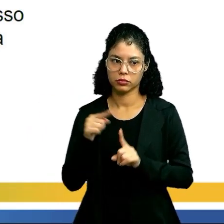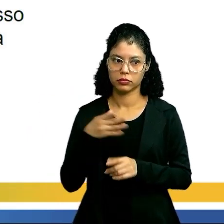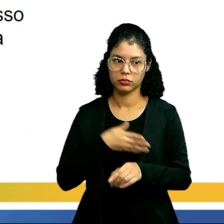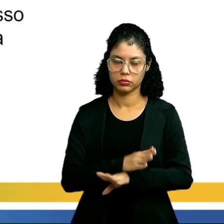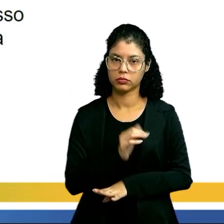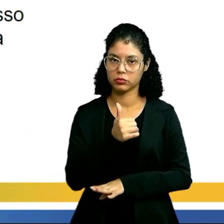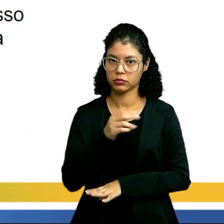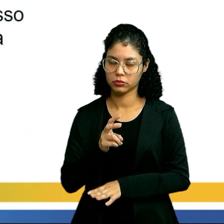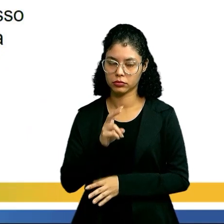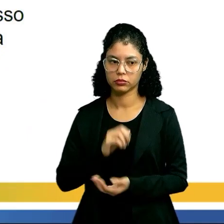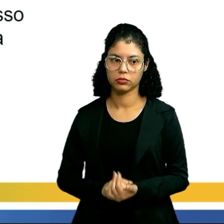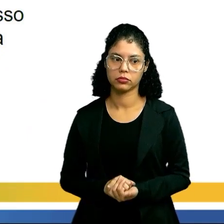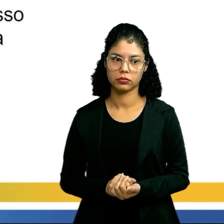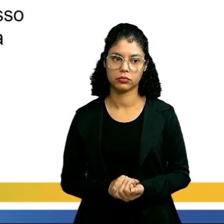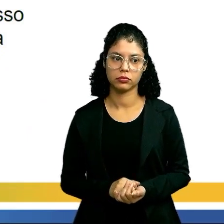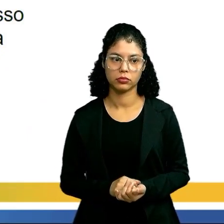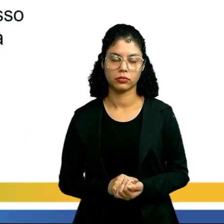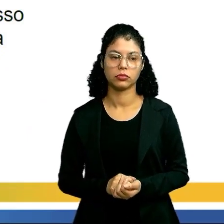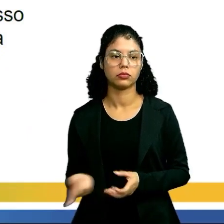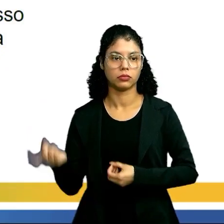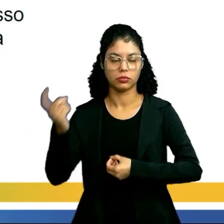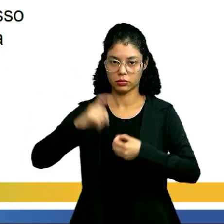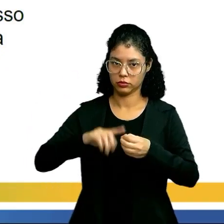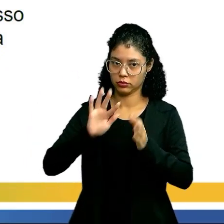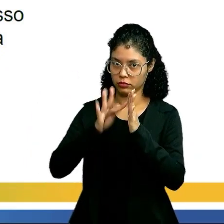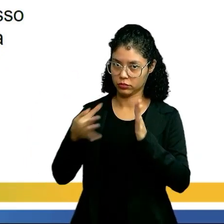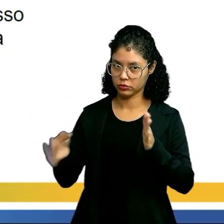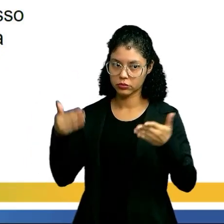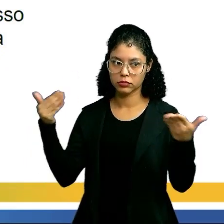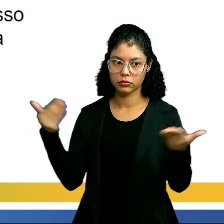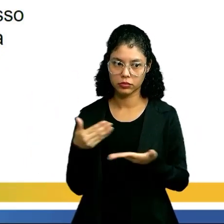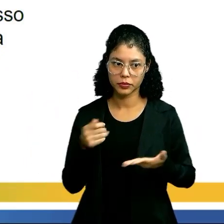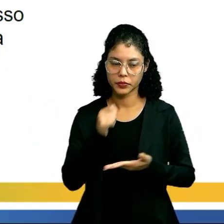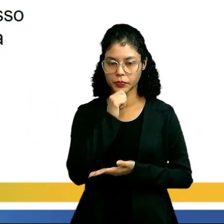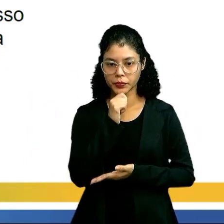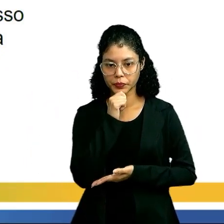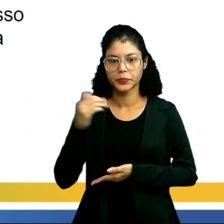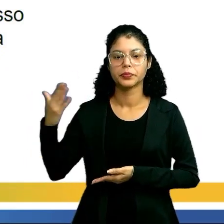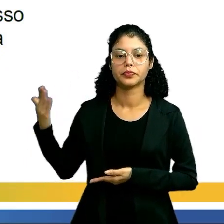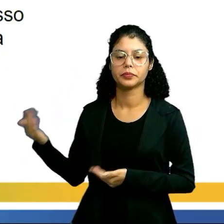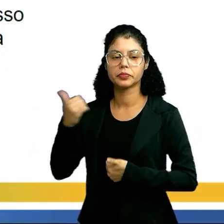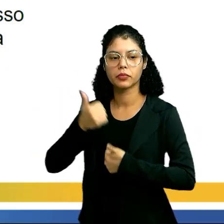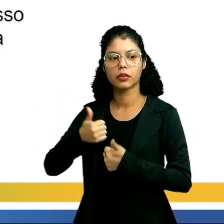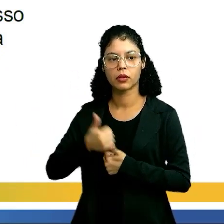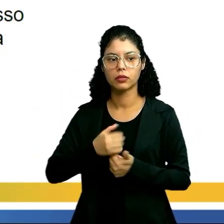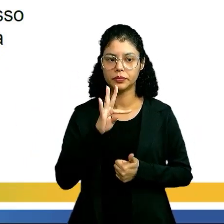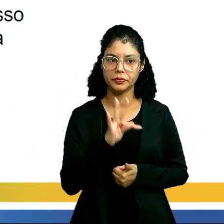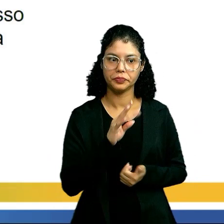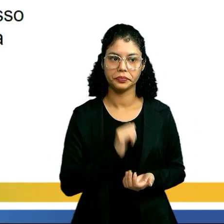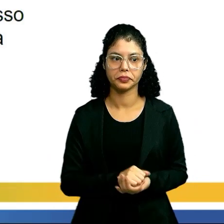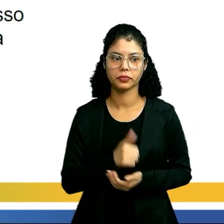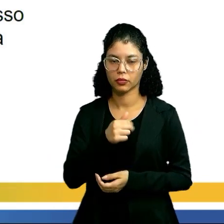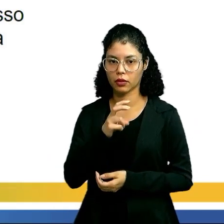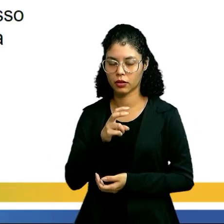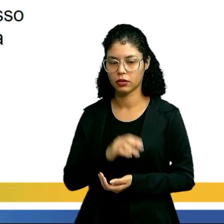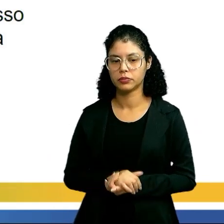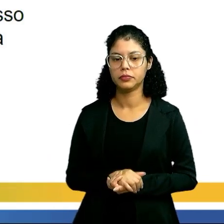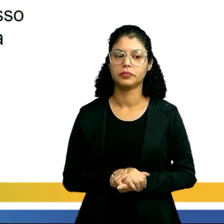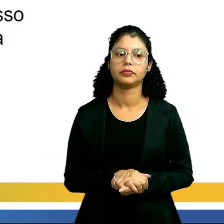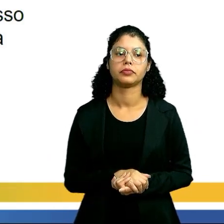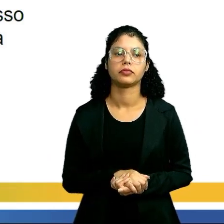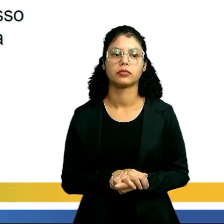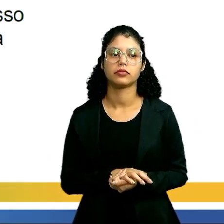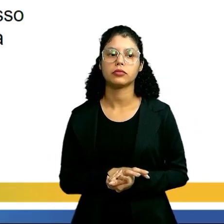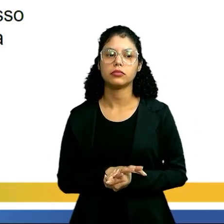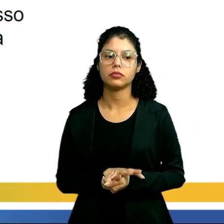sua temperatura passou a 15. Então, volta para a função, agora essa daqui. No lugar do T de T, vai ficar 15,